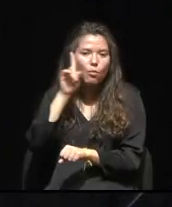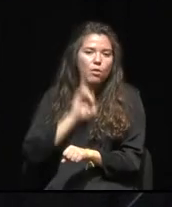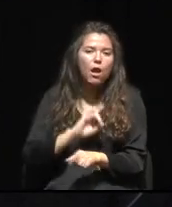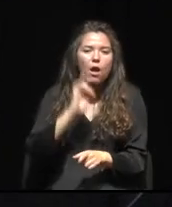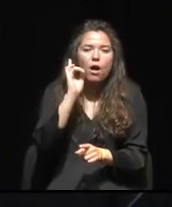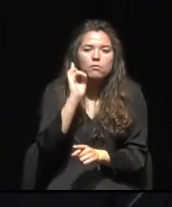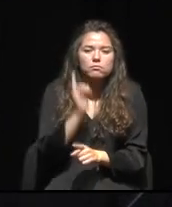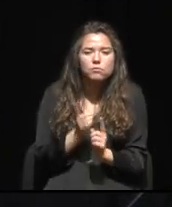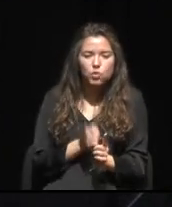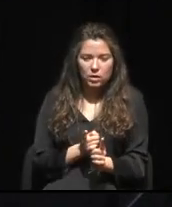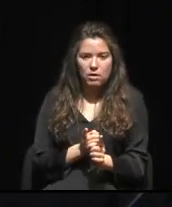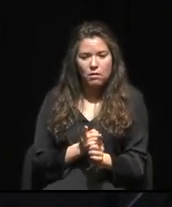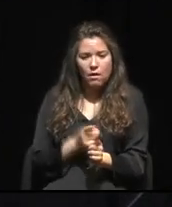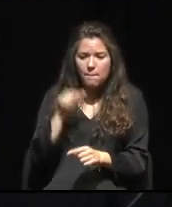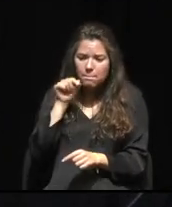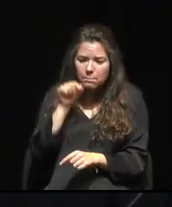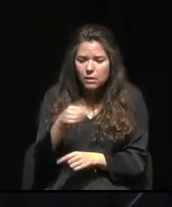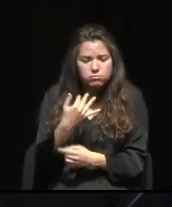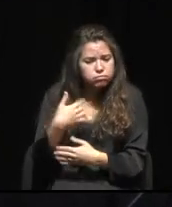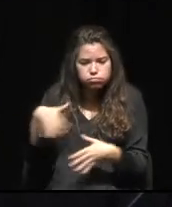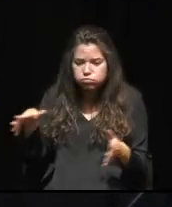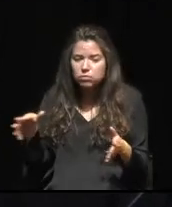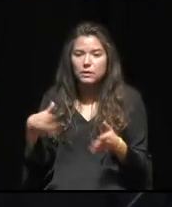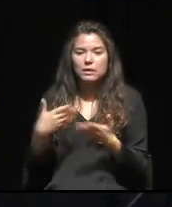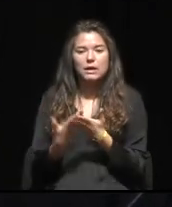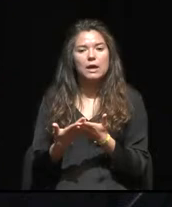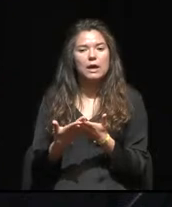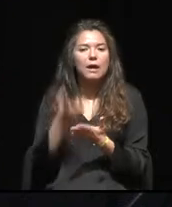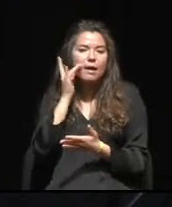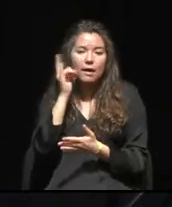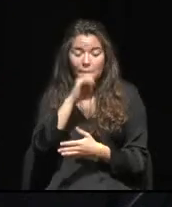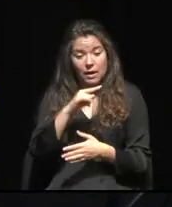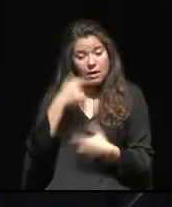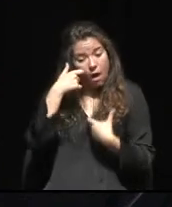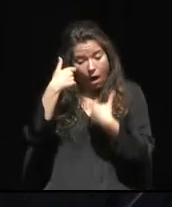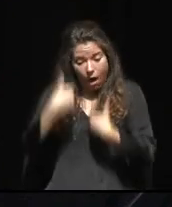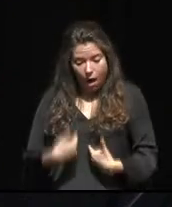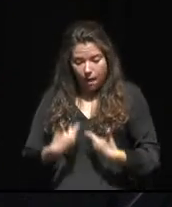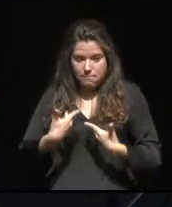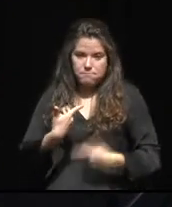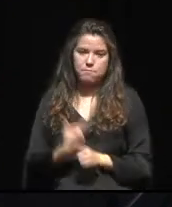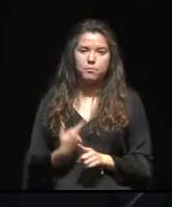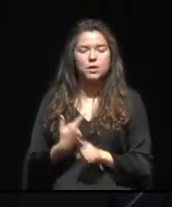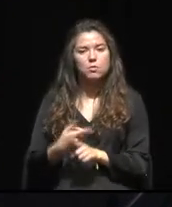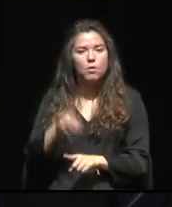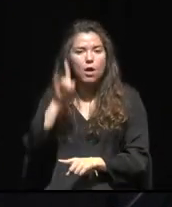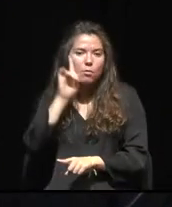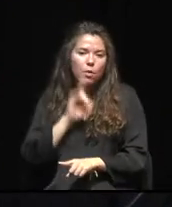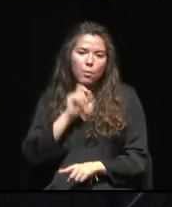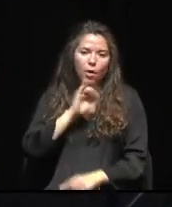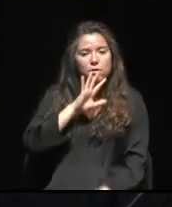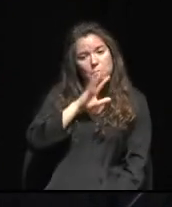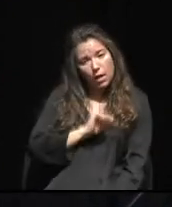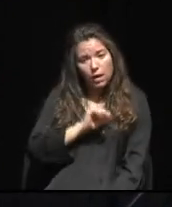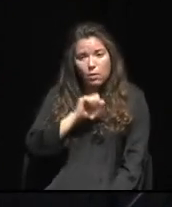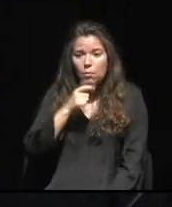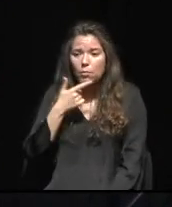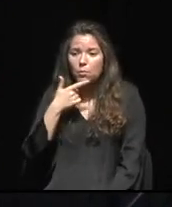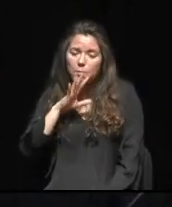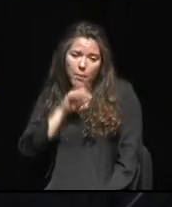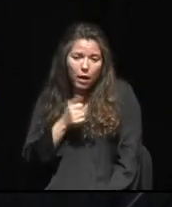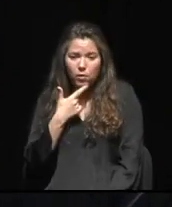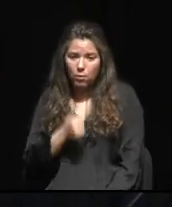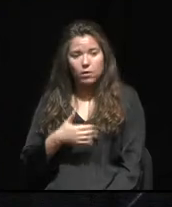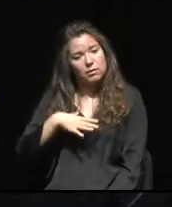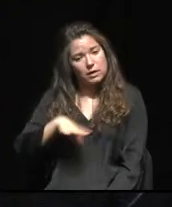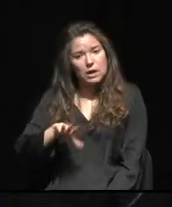ser mulher é ser mil coisas e sobretudo é ser-se quem quem se é as mulheres podem ser mães podem não ser Mães podem